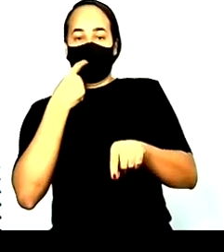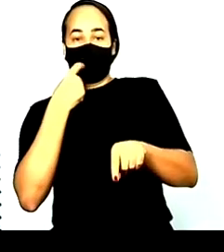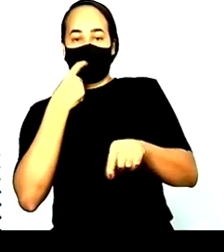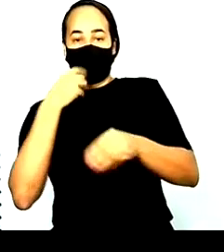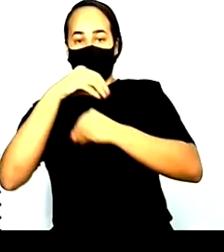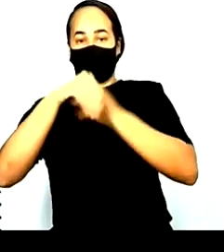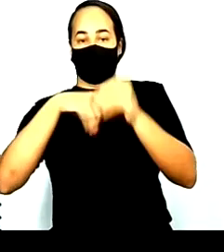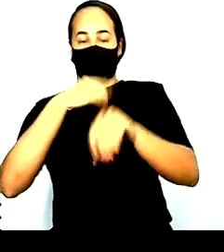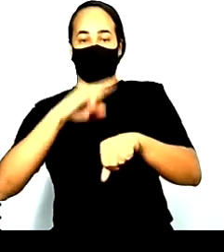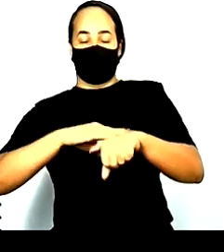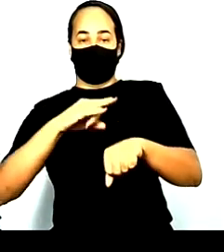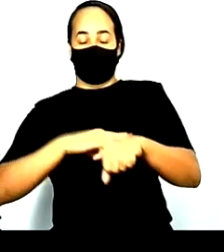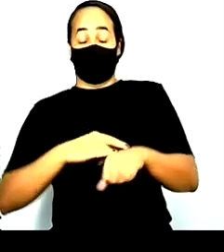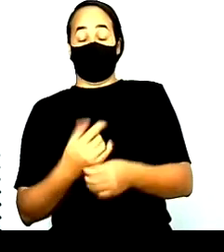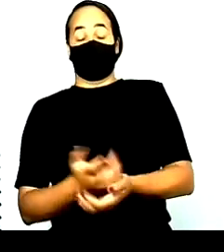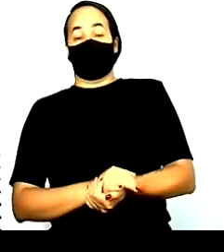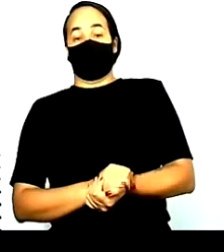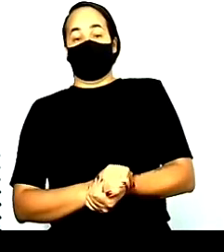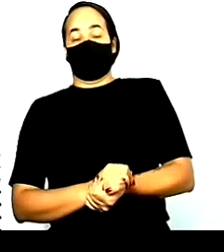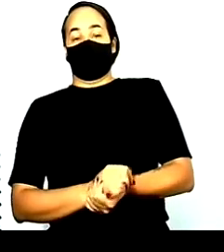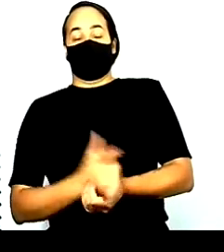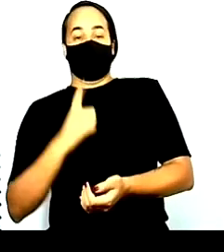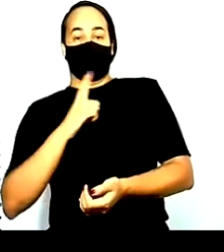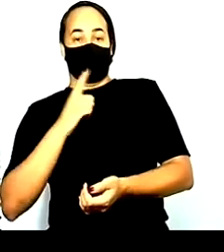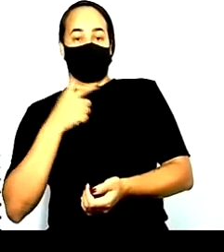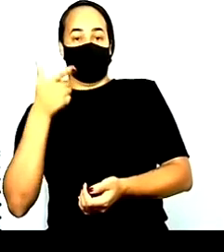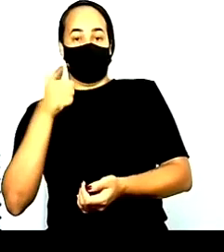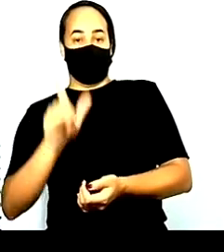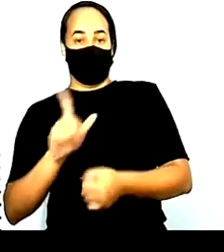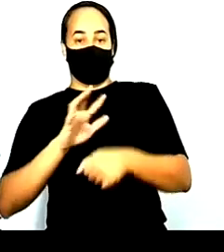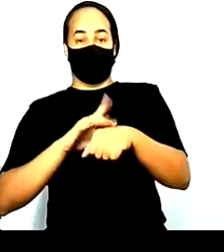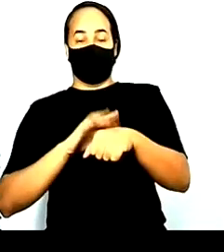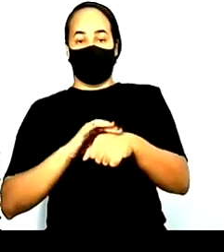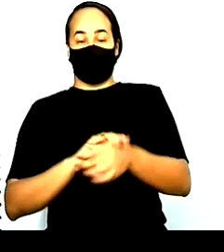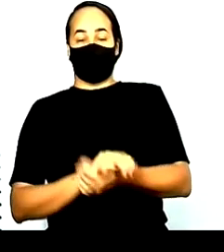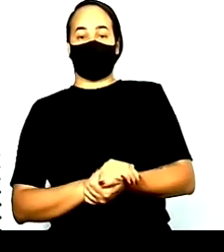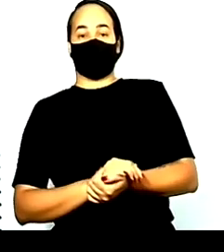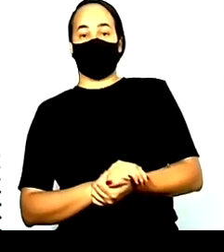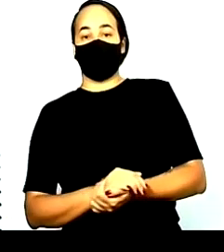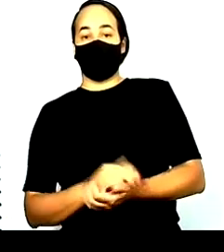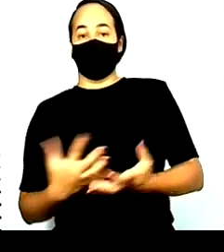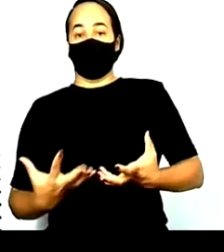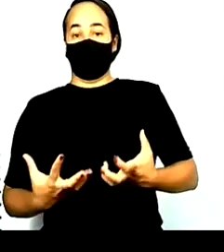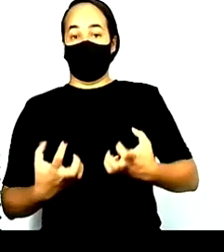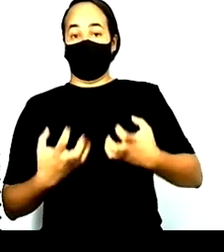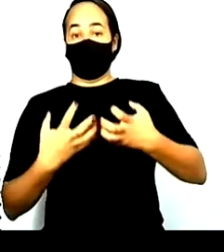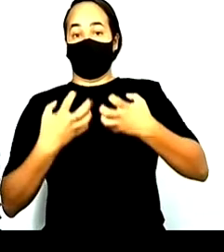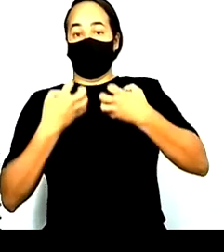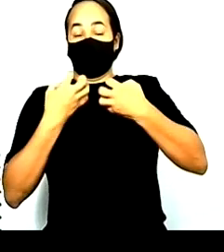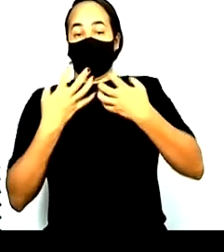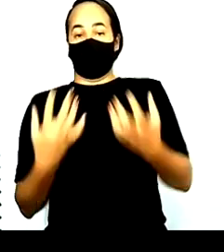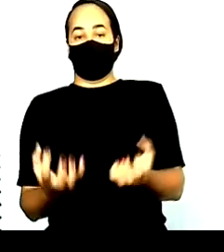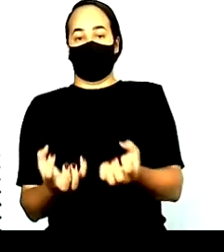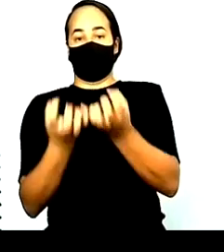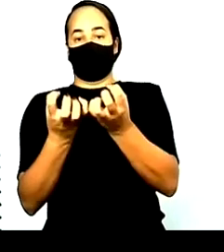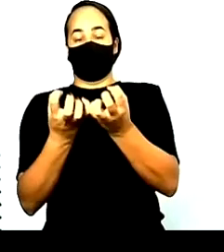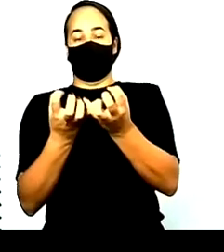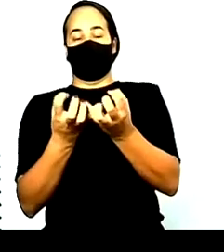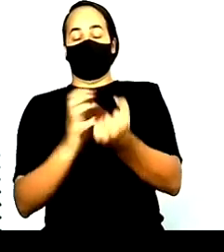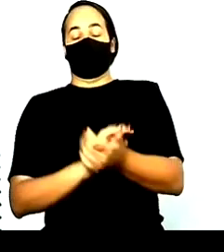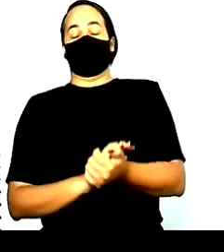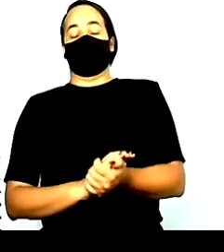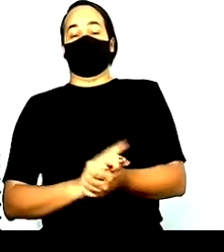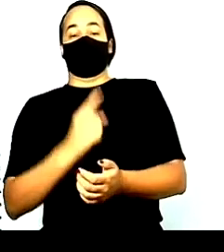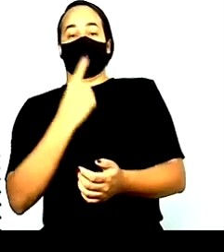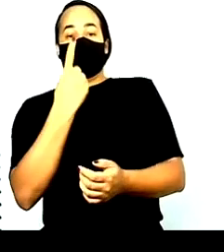fatores. Por outro lado, a outra doença também que é causada é o câncer de testículo, só que apenas representa